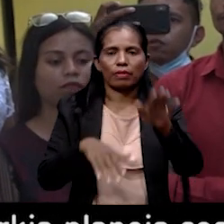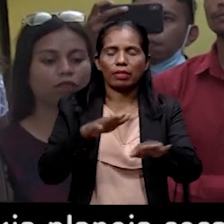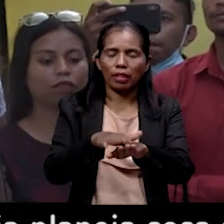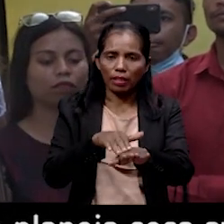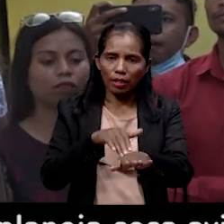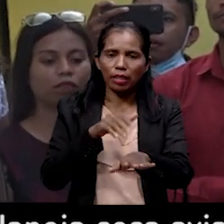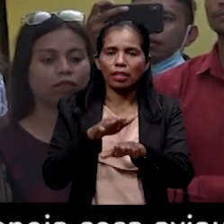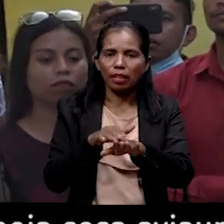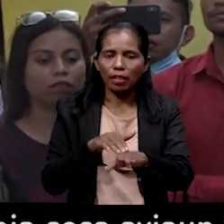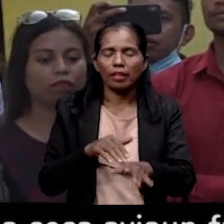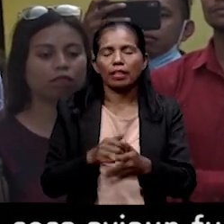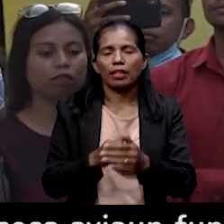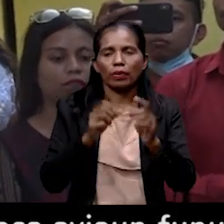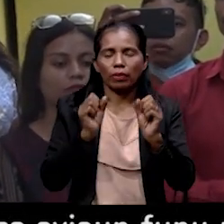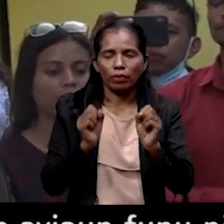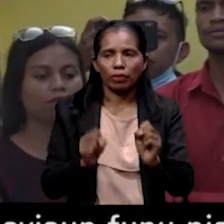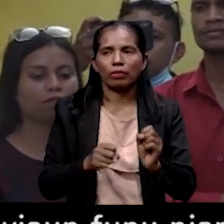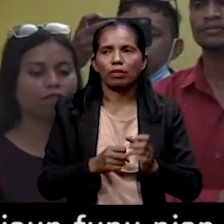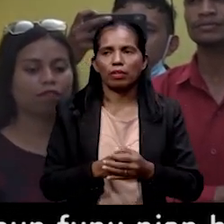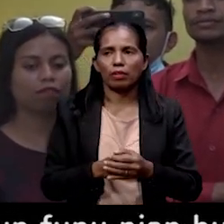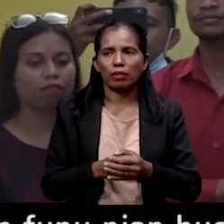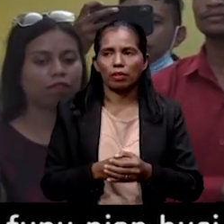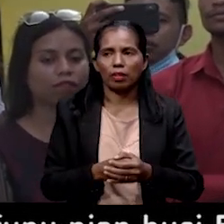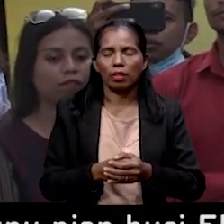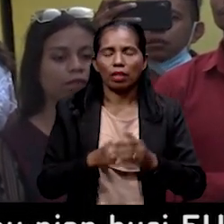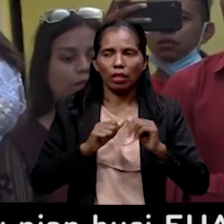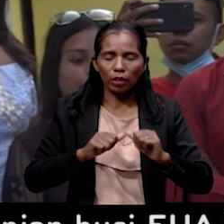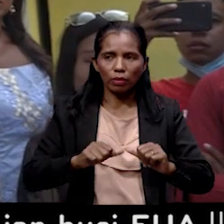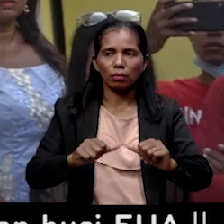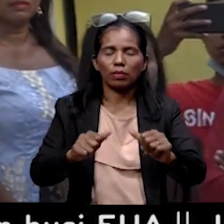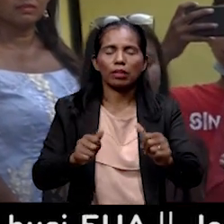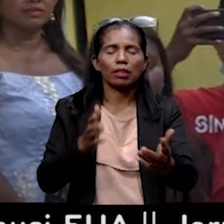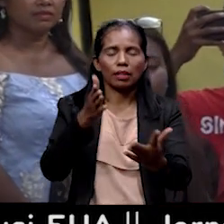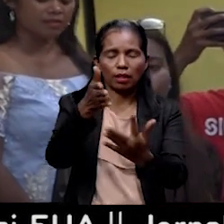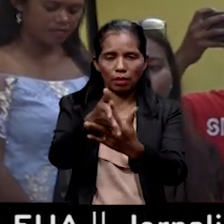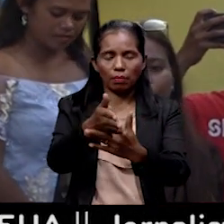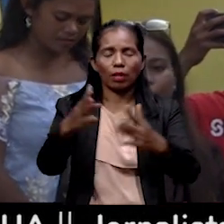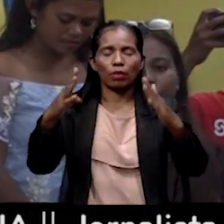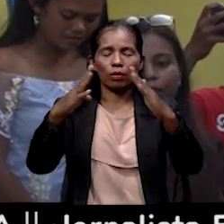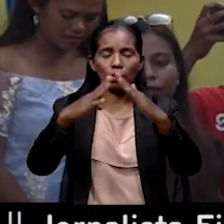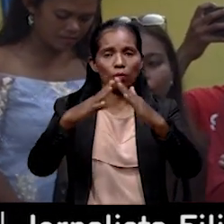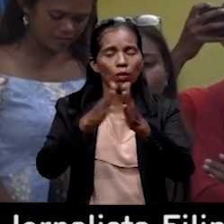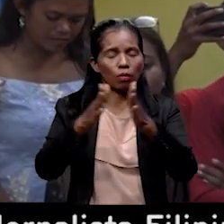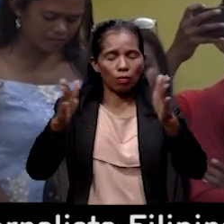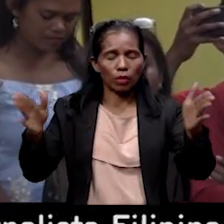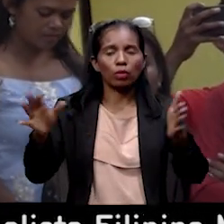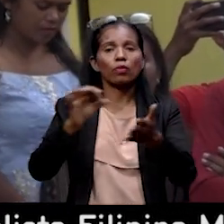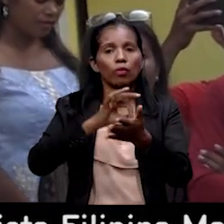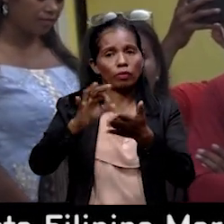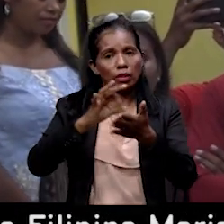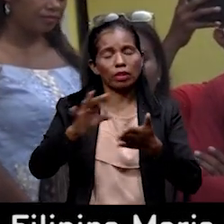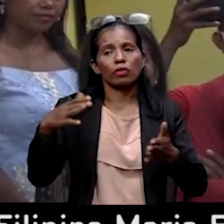rodi, base, ba, uma, bot. Formação de juventude,